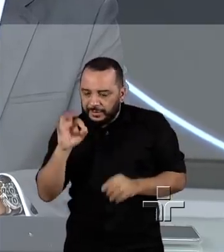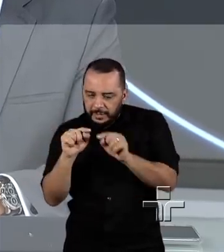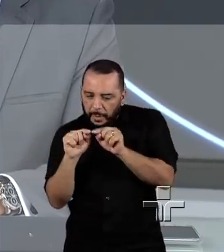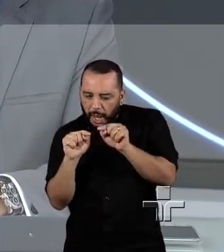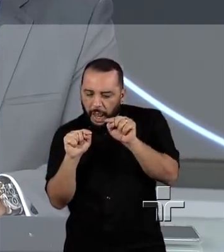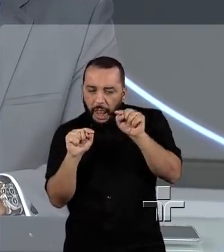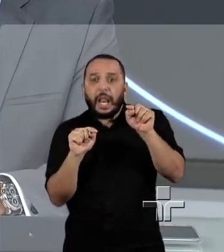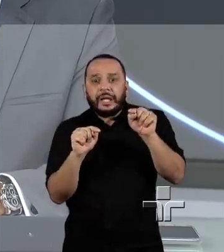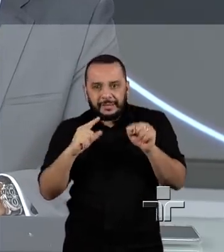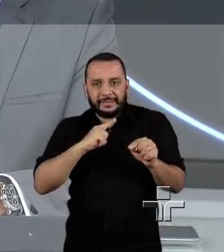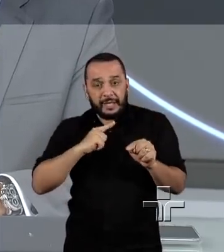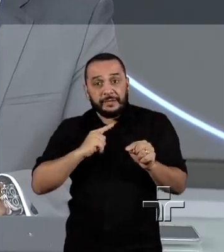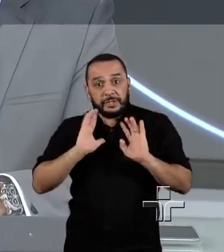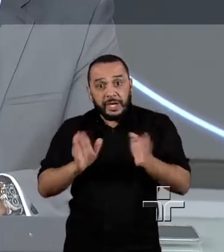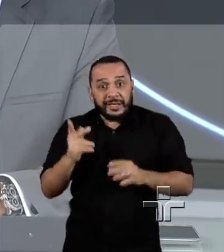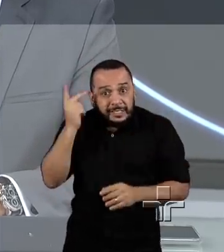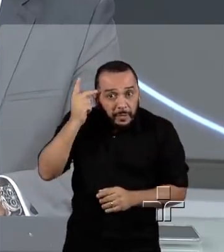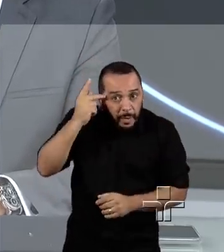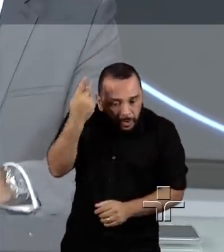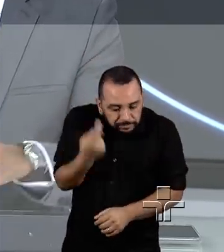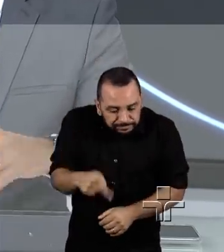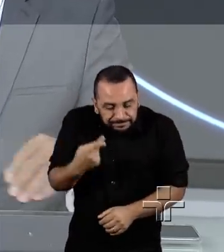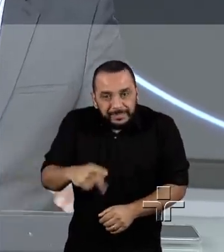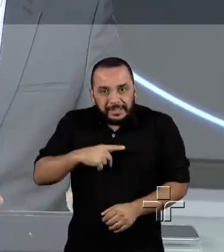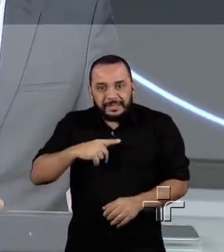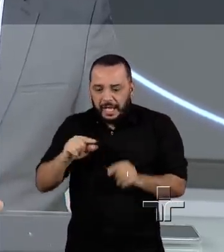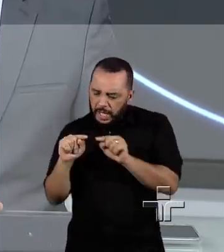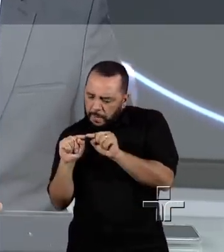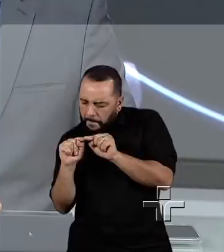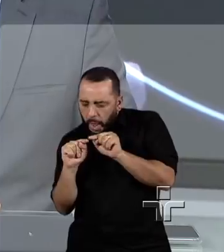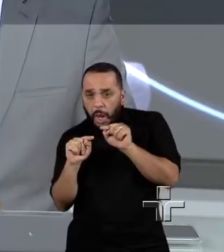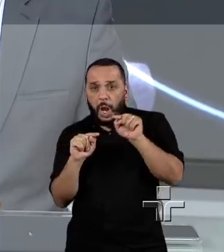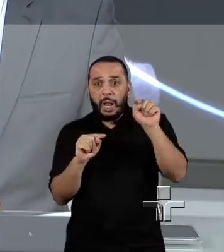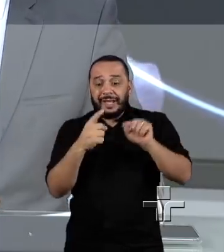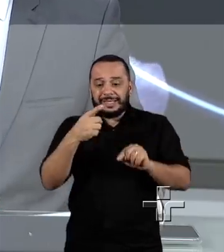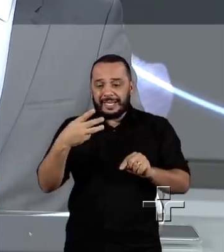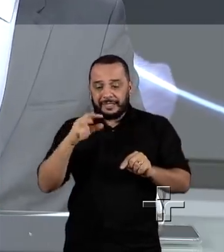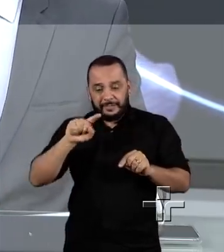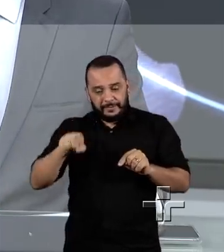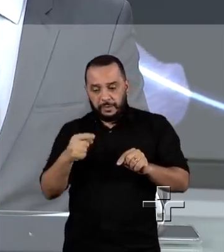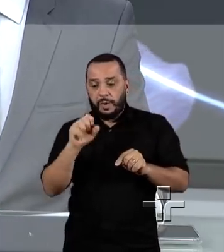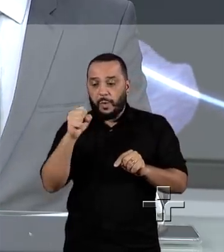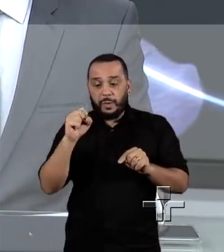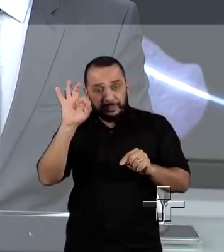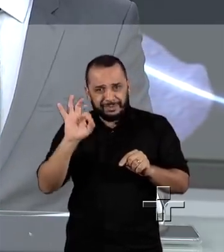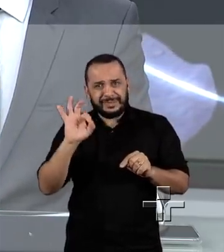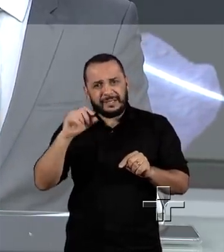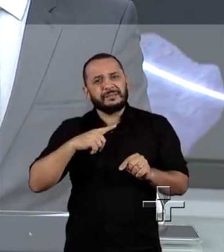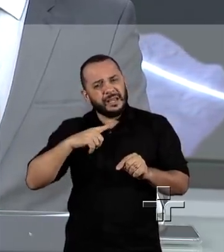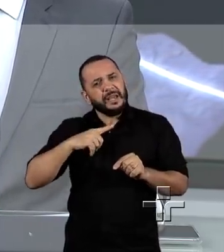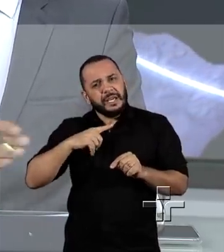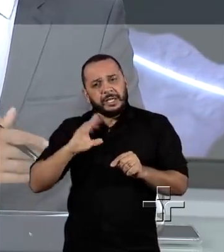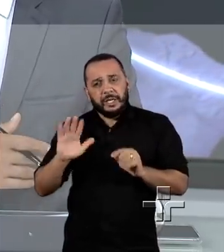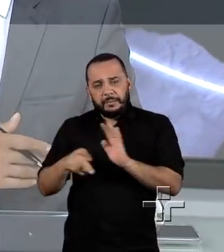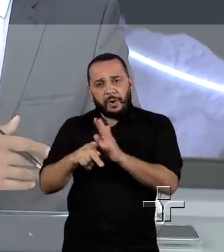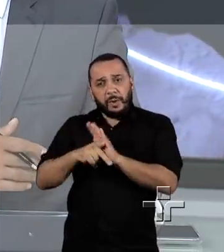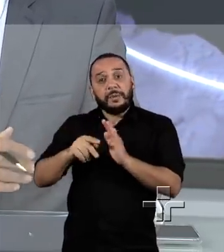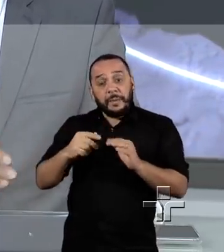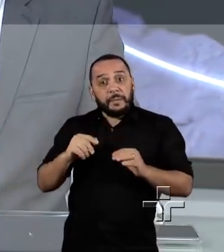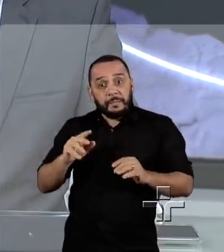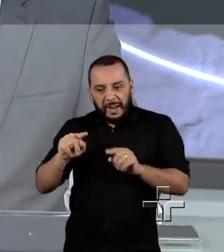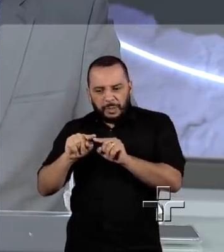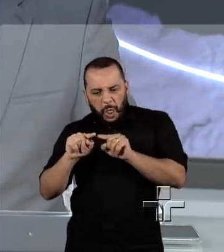Paulo, onde fica o maior parque industrial do país, registrasse alta de 13,8%, a mais expressiva desde junho do ano